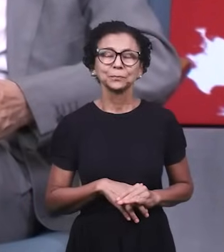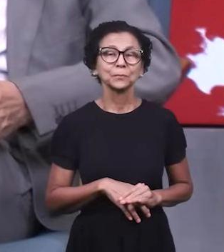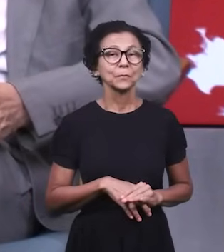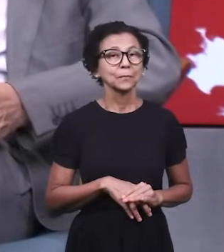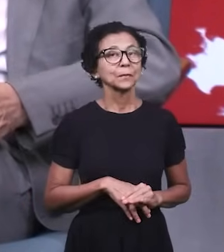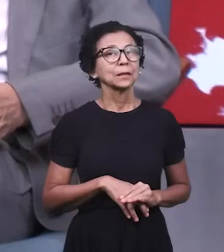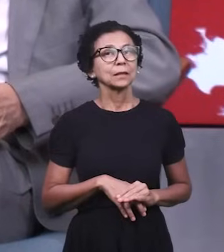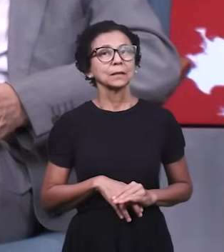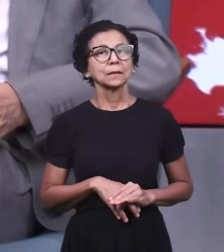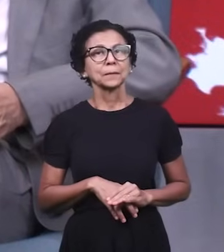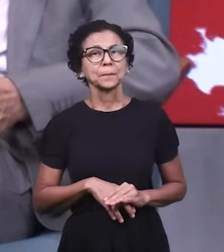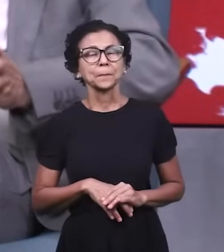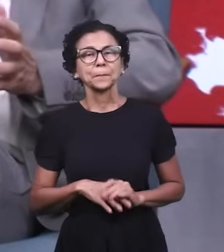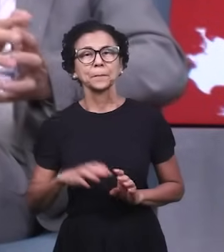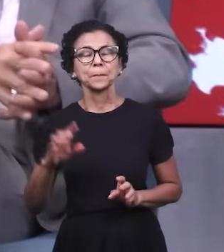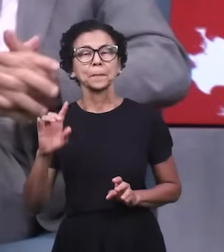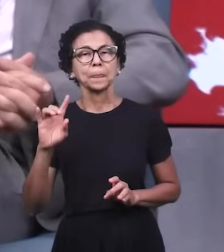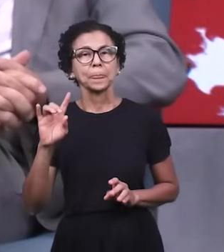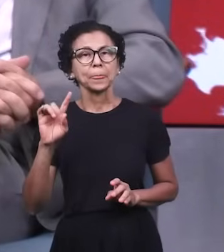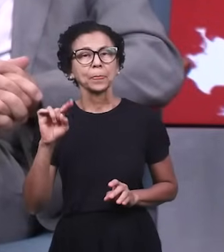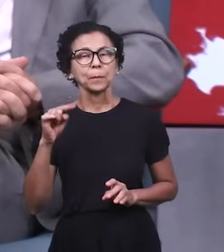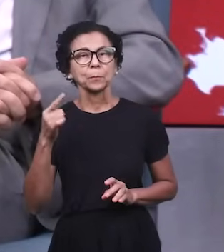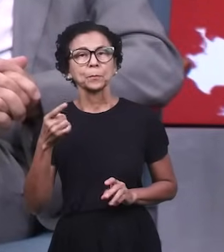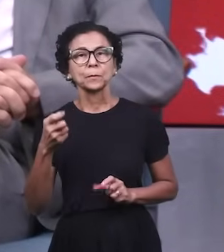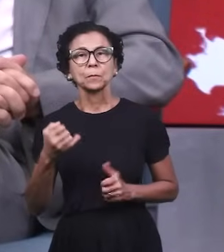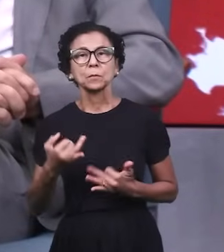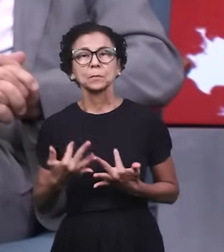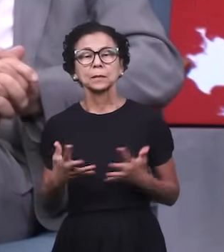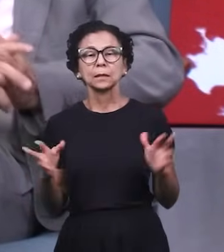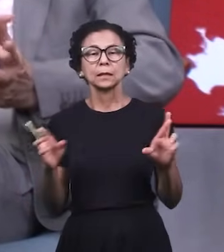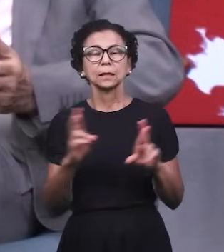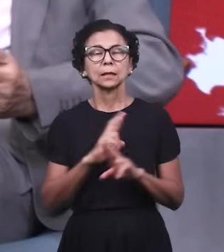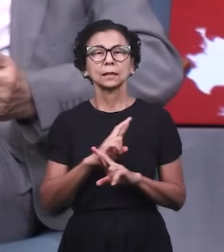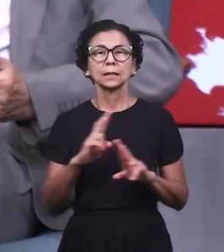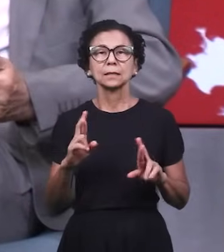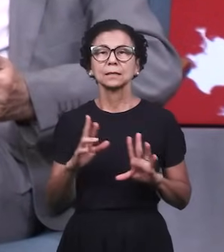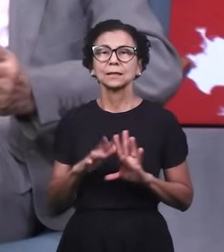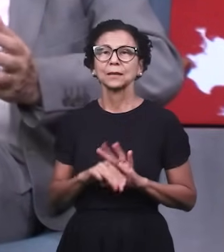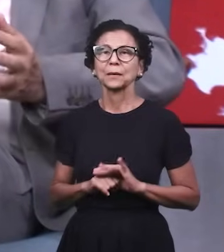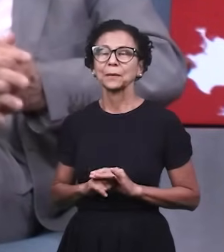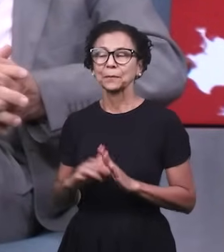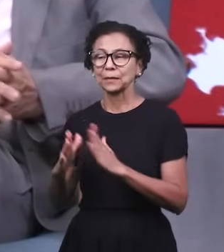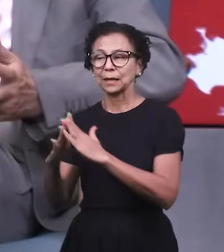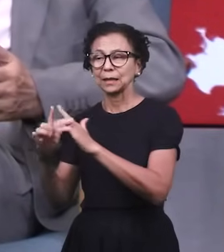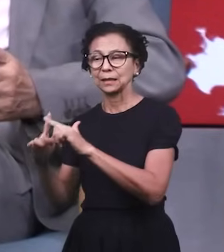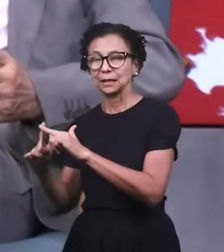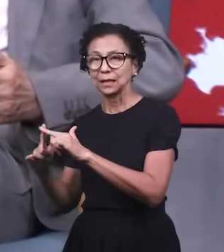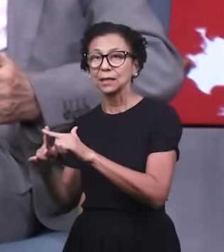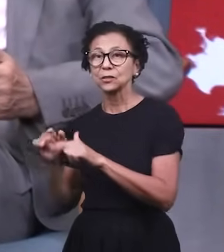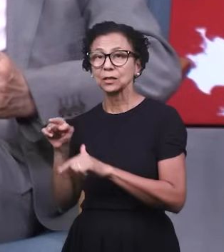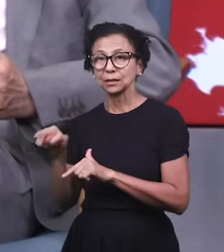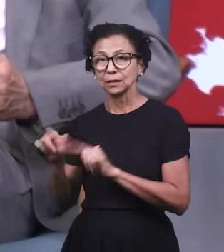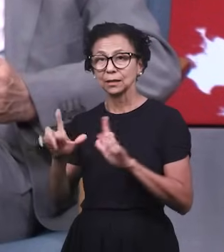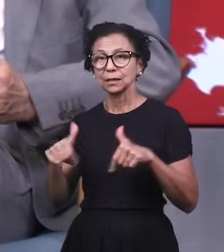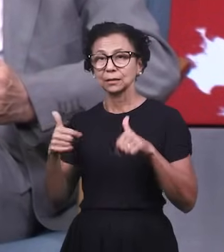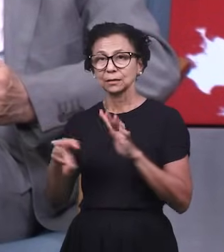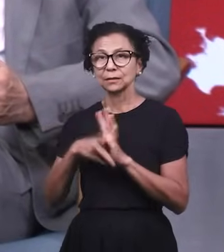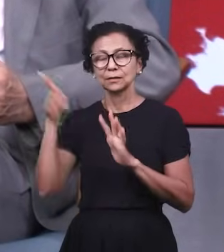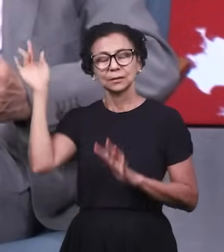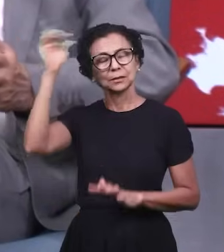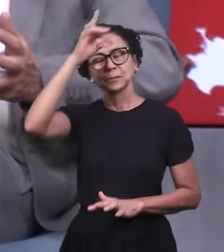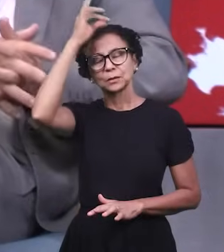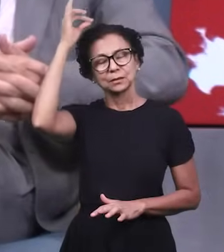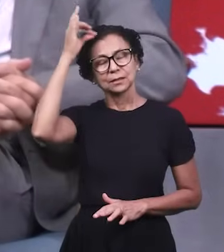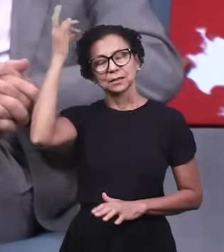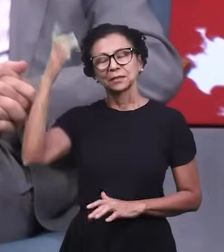igreja, e nós vamos falar isso depois, quando formos falar da operação do Espírito Santo, da manifestação do Espírito Santo